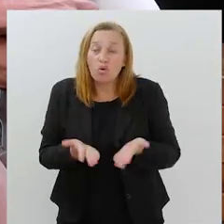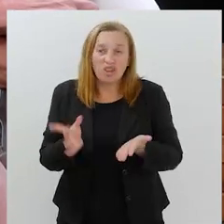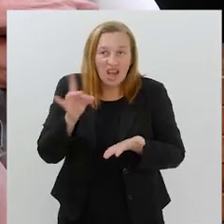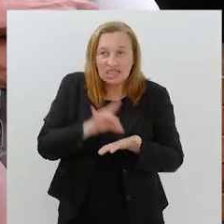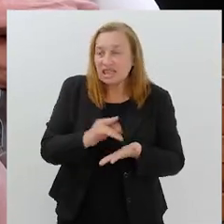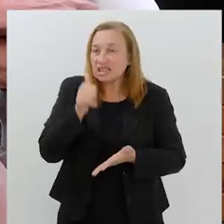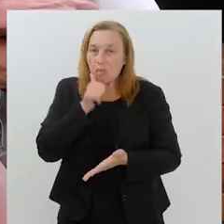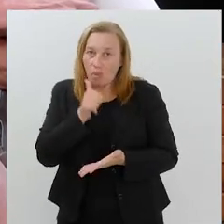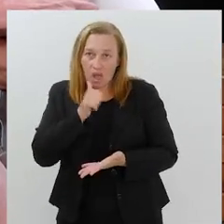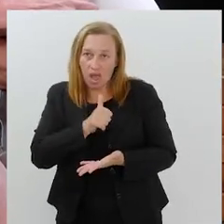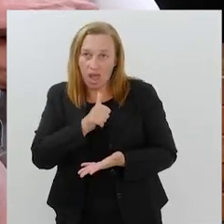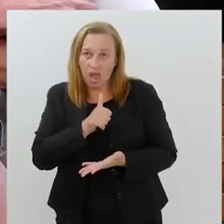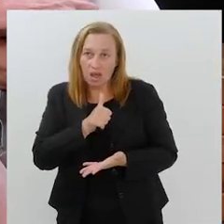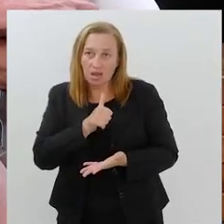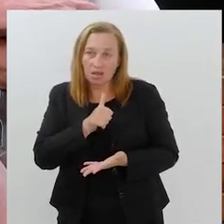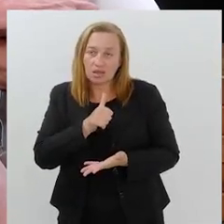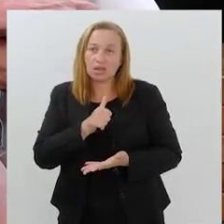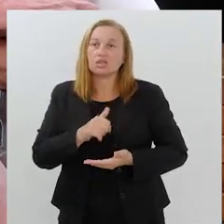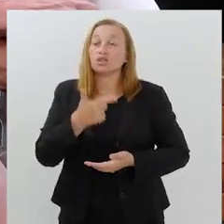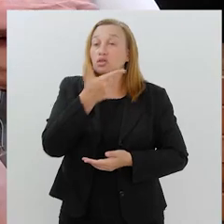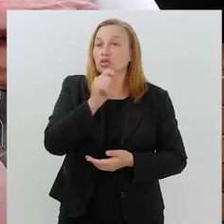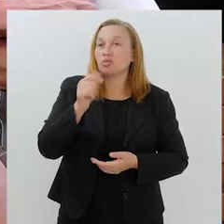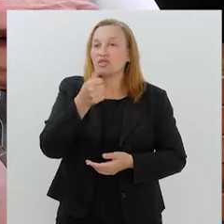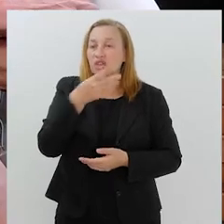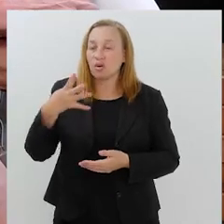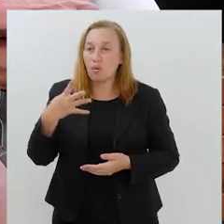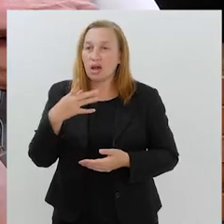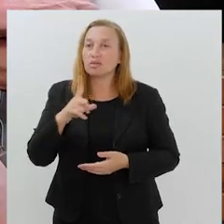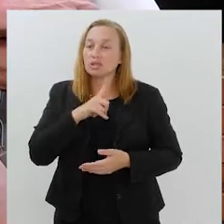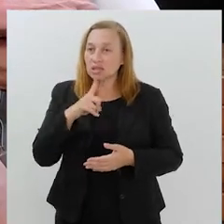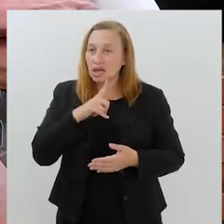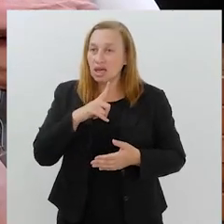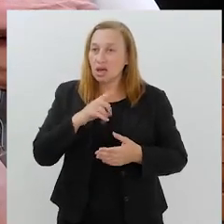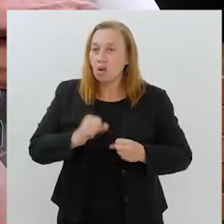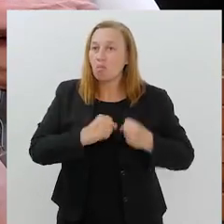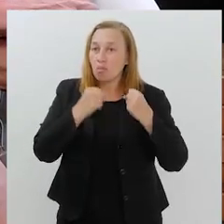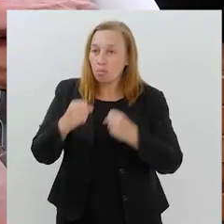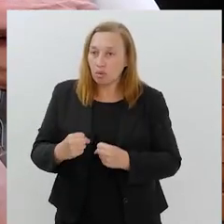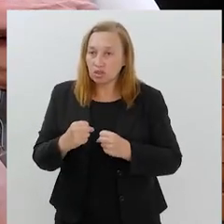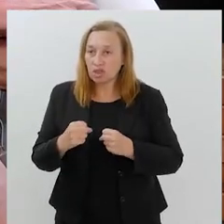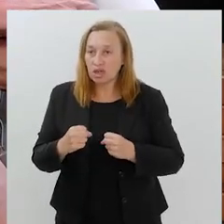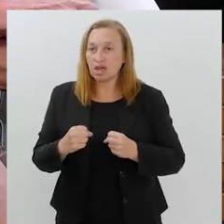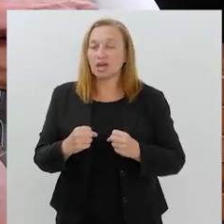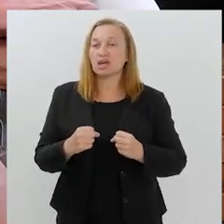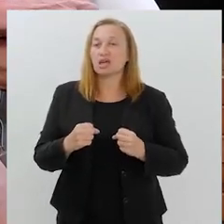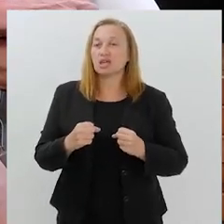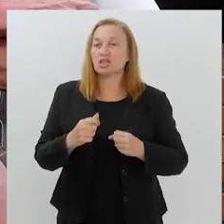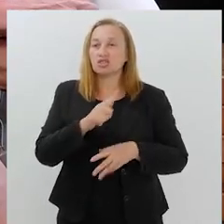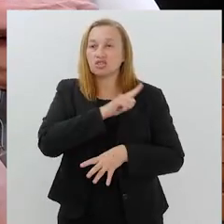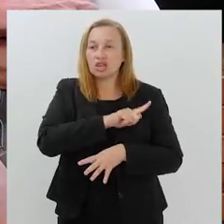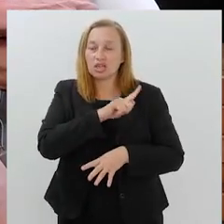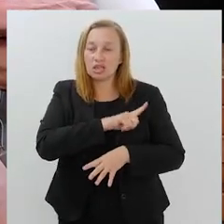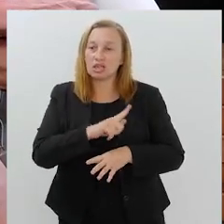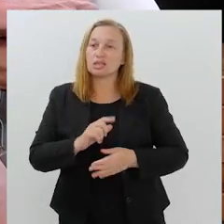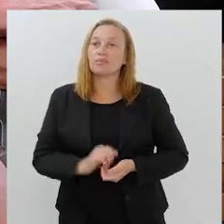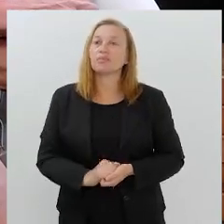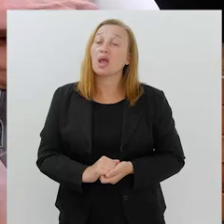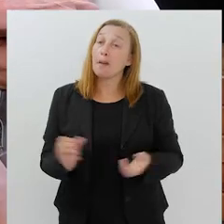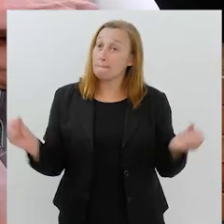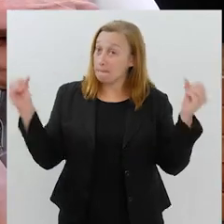hoje não é a realidade das mulheres sequer ainda em 2024 ter poder de agenciamento do ambiente doméstico